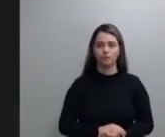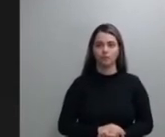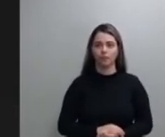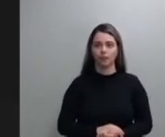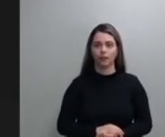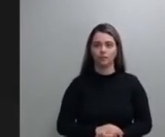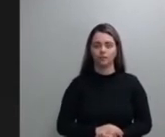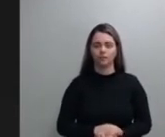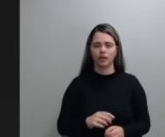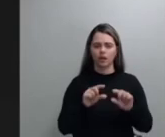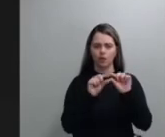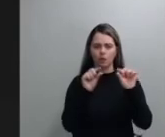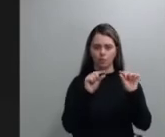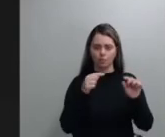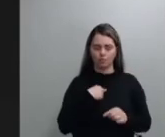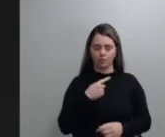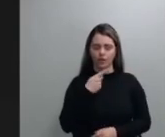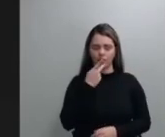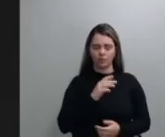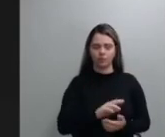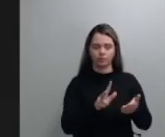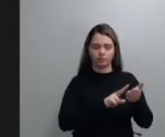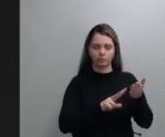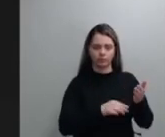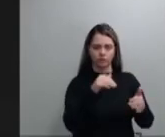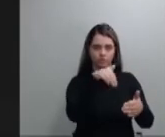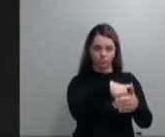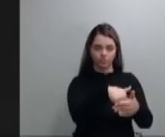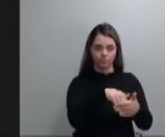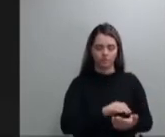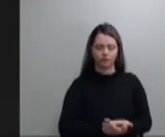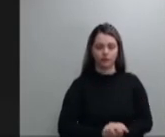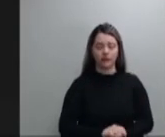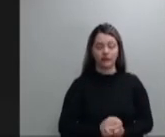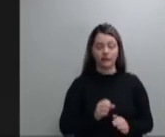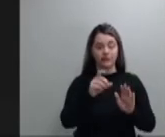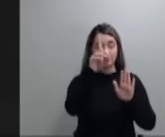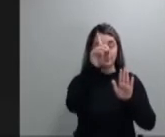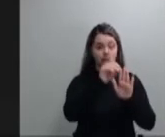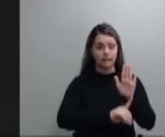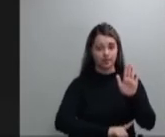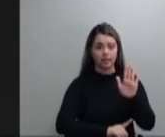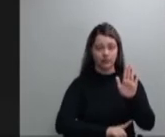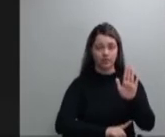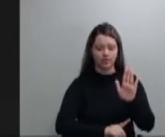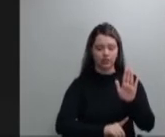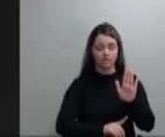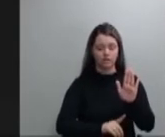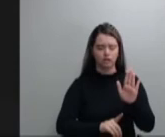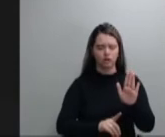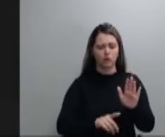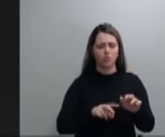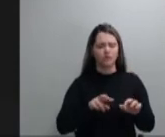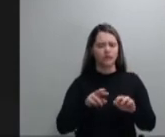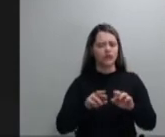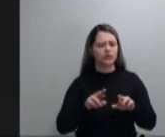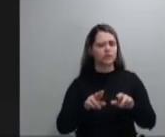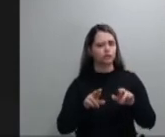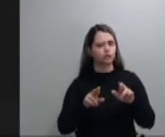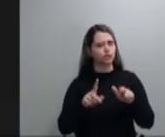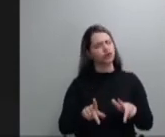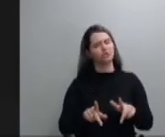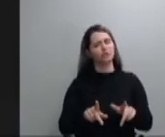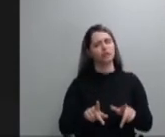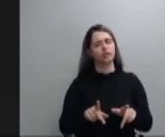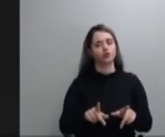em seus aclaratórios a contribuição acelerou que o acordo se ocasiou em premissa o fato manifestamente equivocado pois a discussão dos álcool não